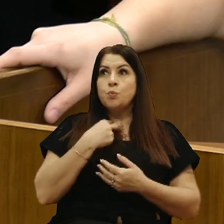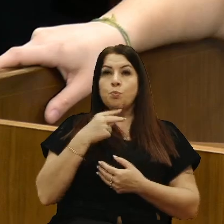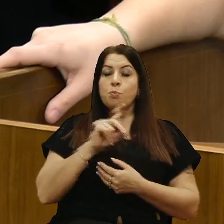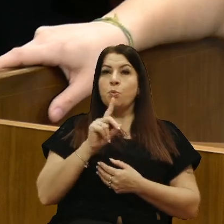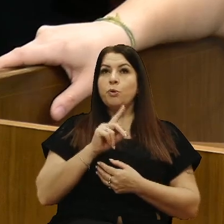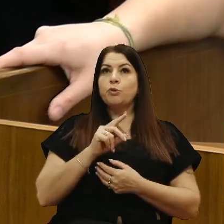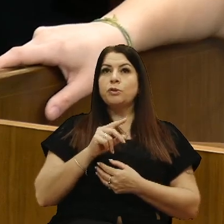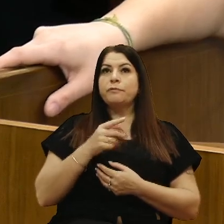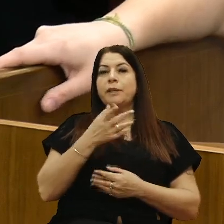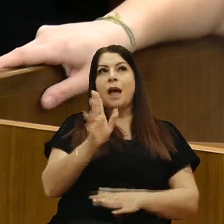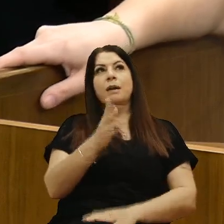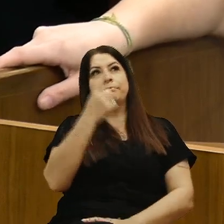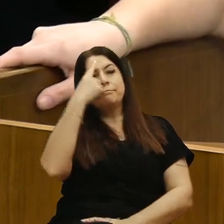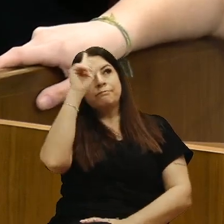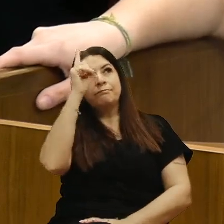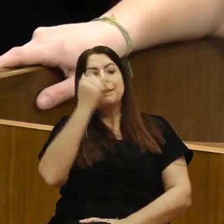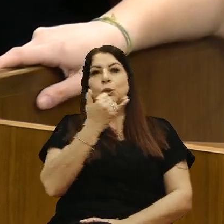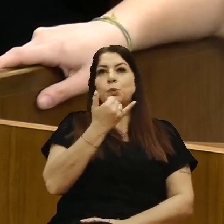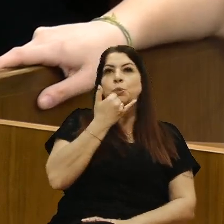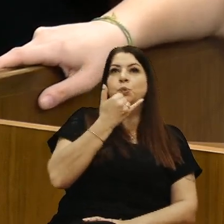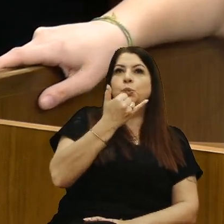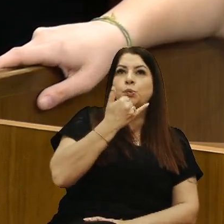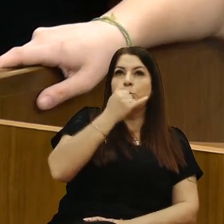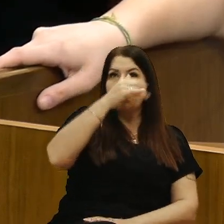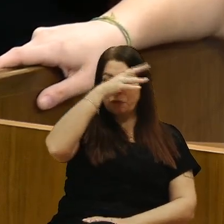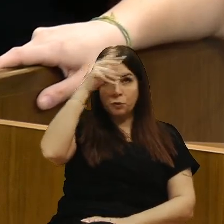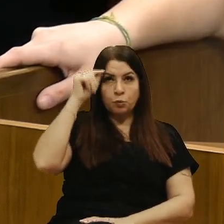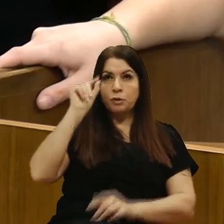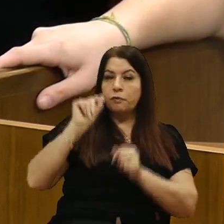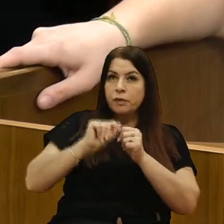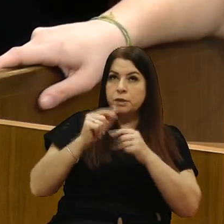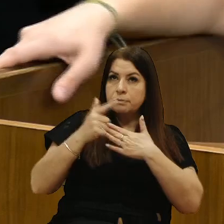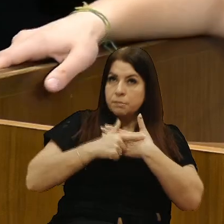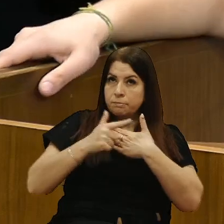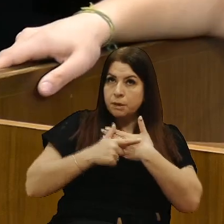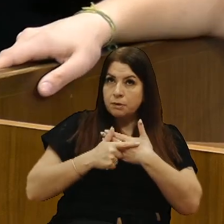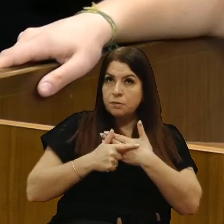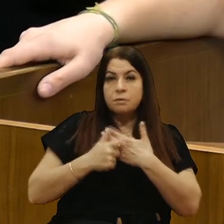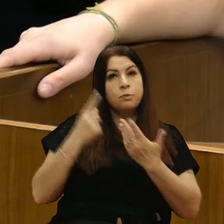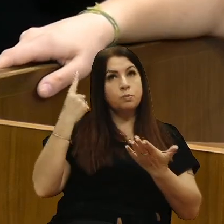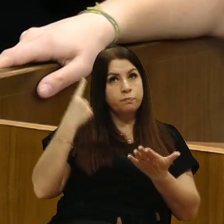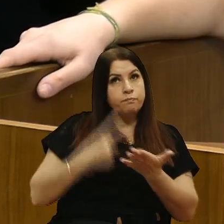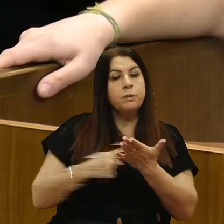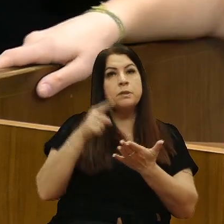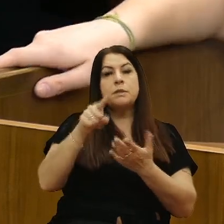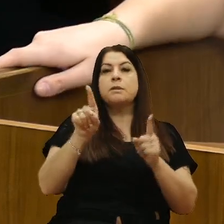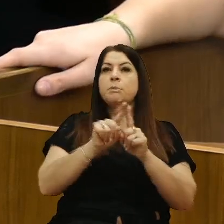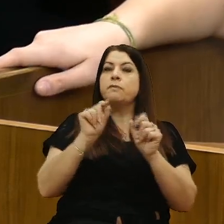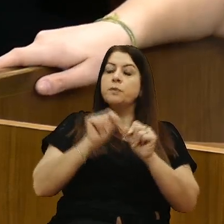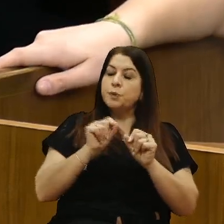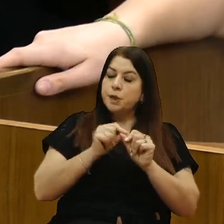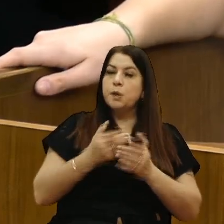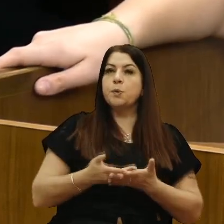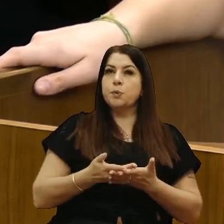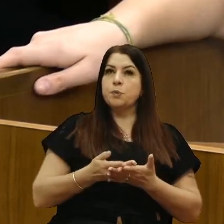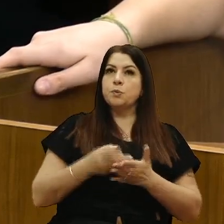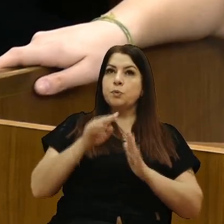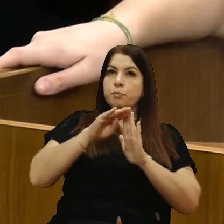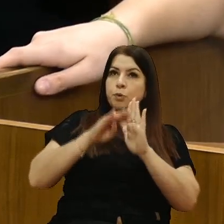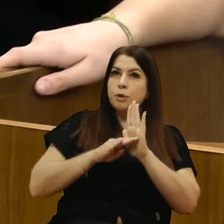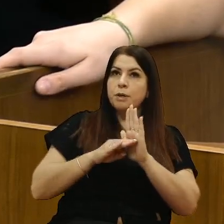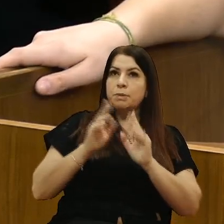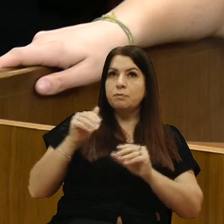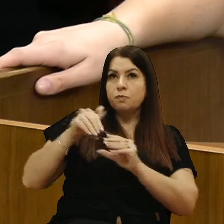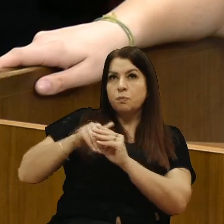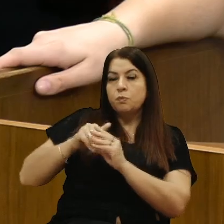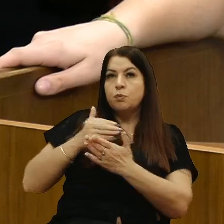dando desculpas para que o Executivo não cumpra o seu papel a partir do compromisso que eles mesmos fizeram, né, no programa eleitoral,